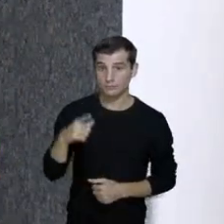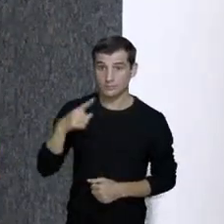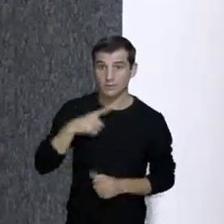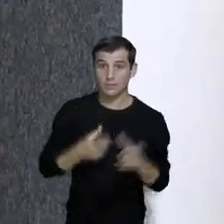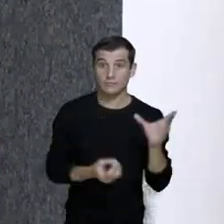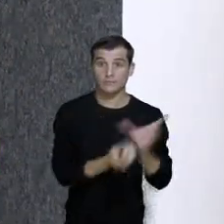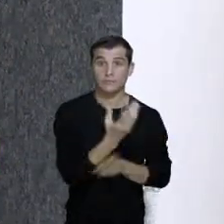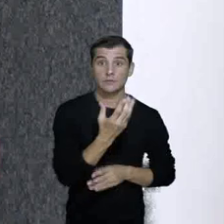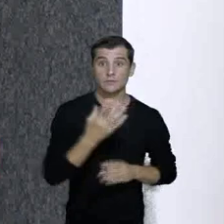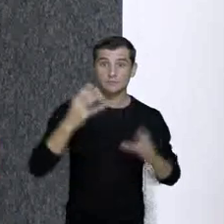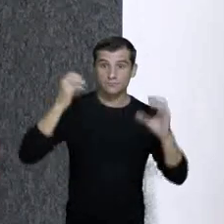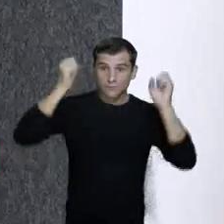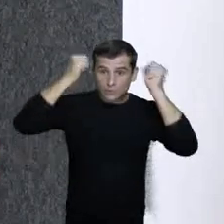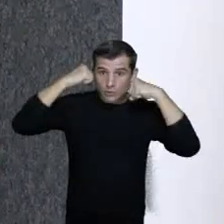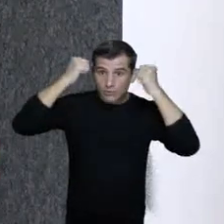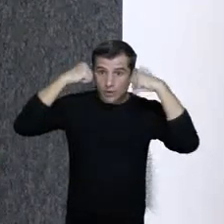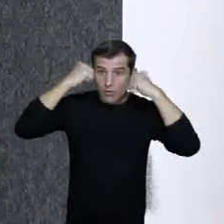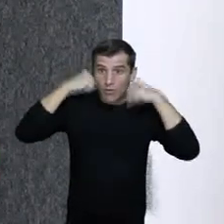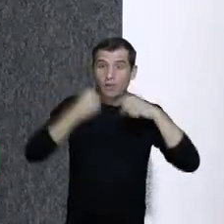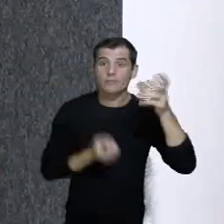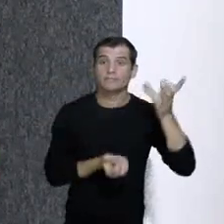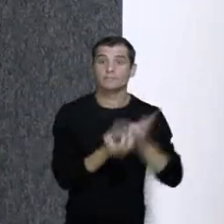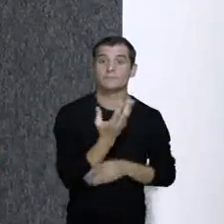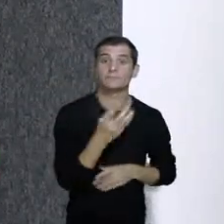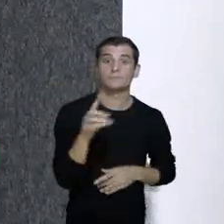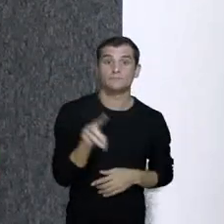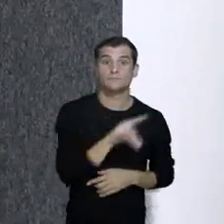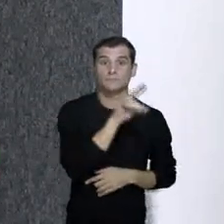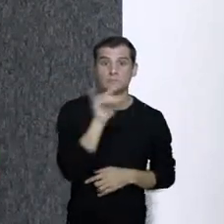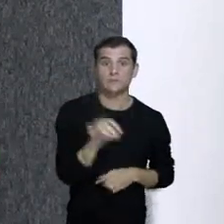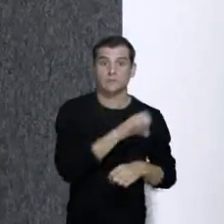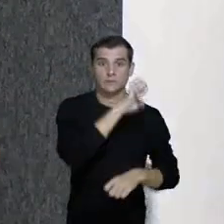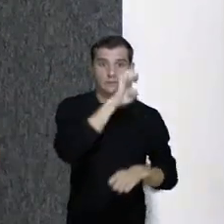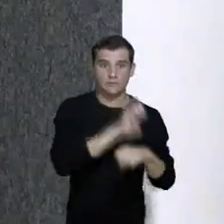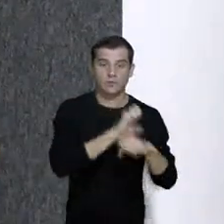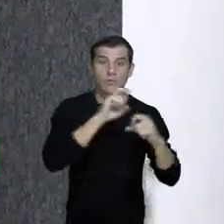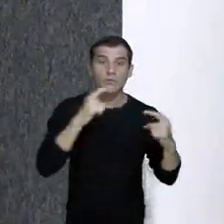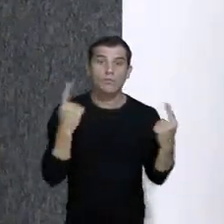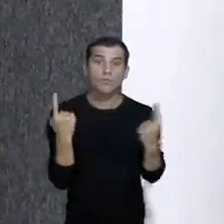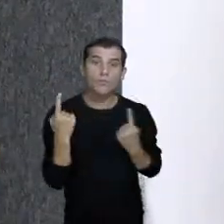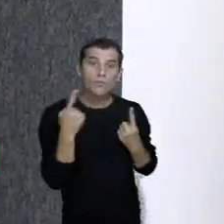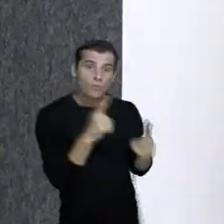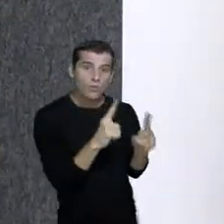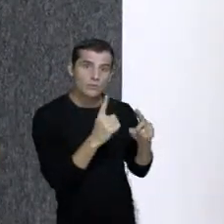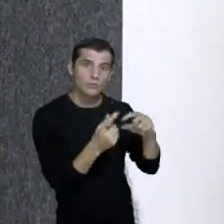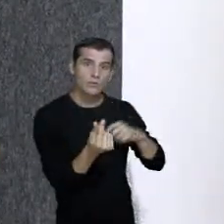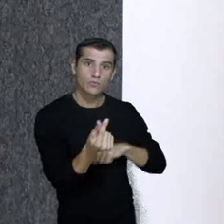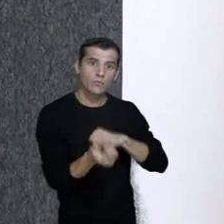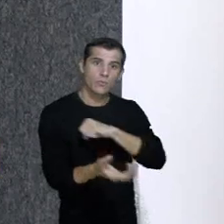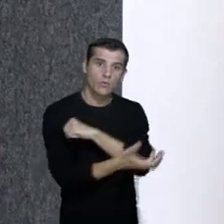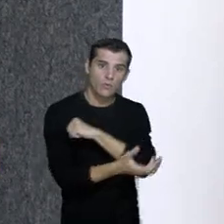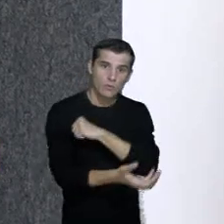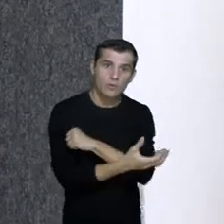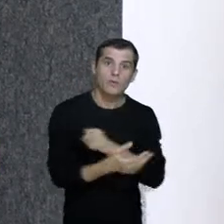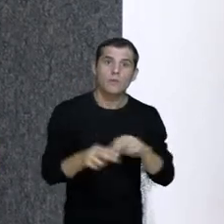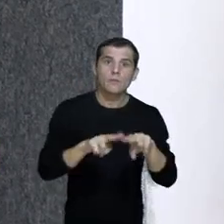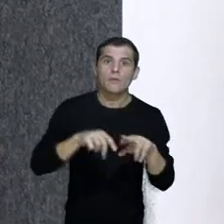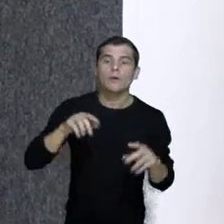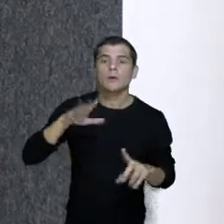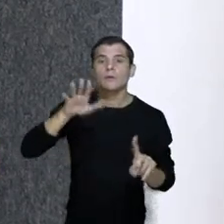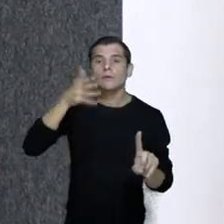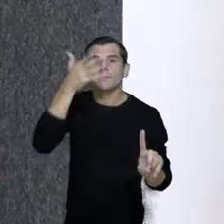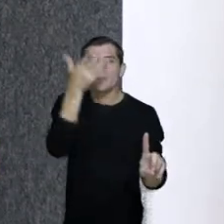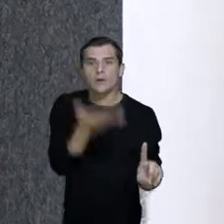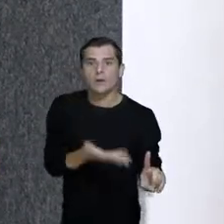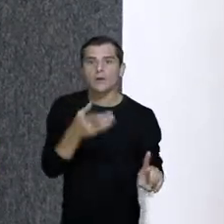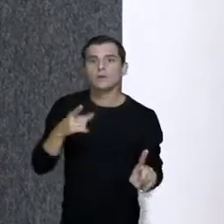dia Estadual de combate da corrupção Silvinha em homenagem ao lançamento da campanha no dia 28 de Agosto